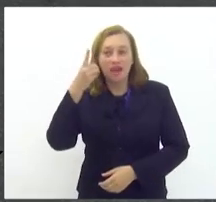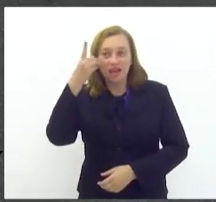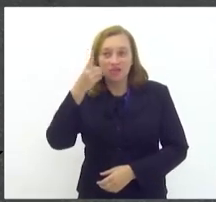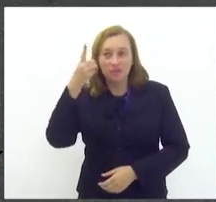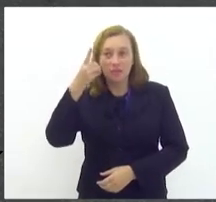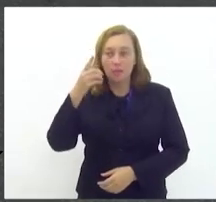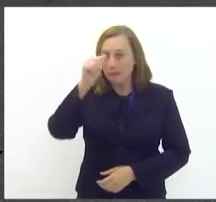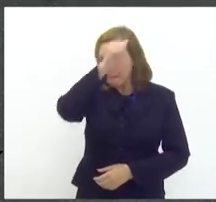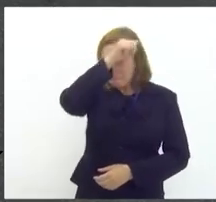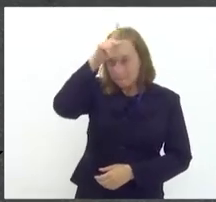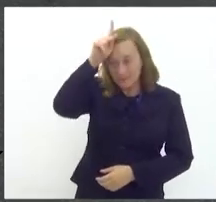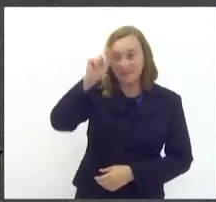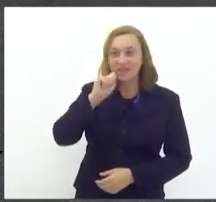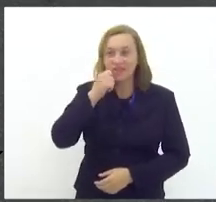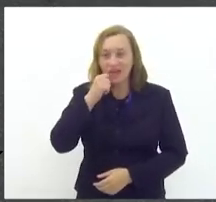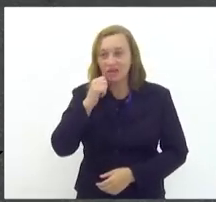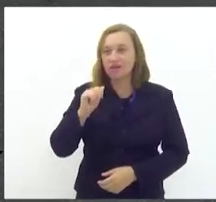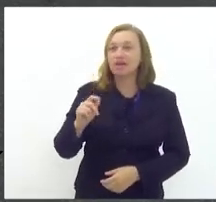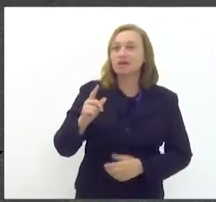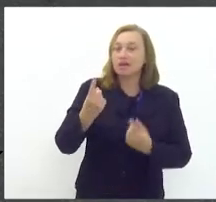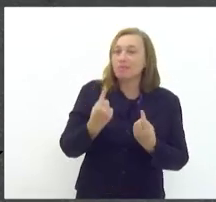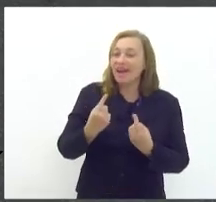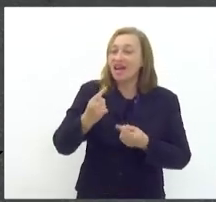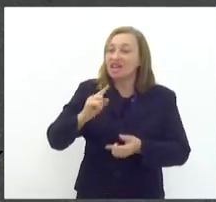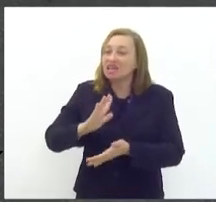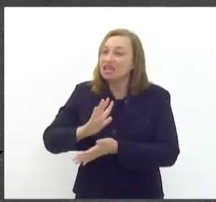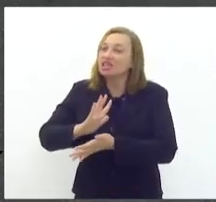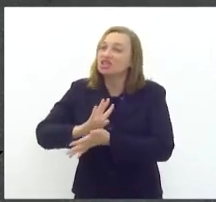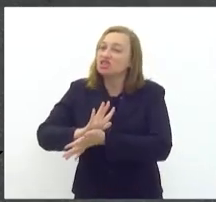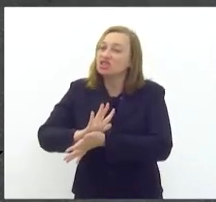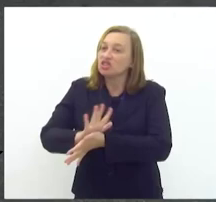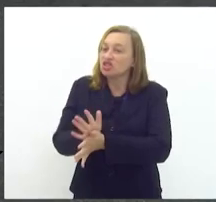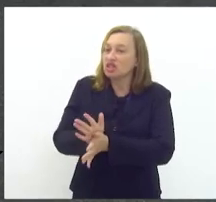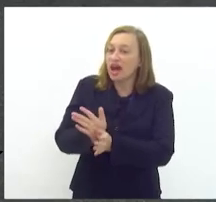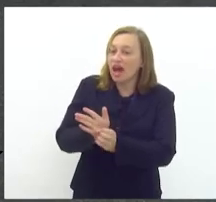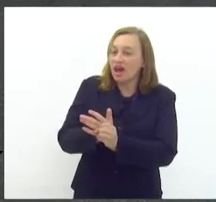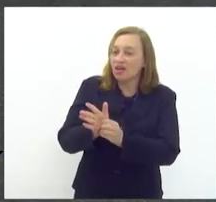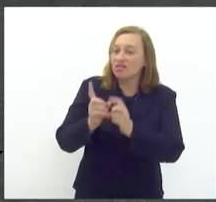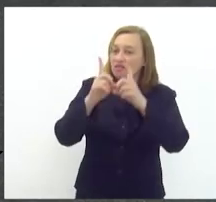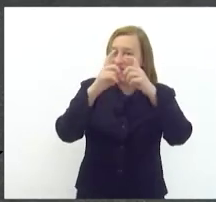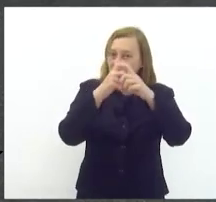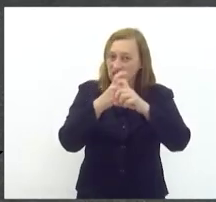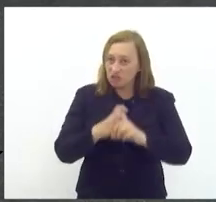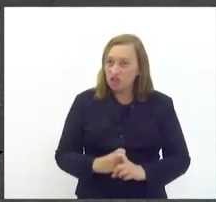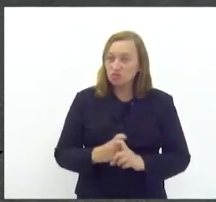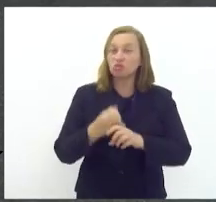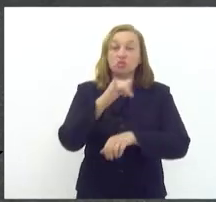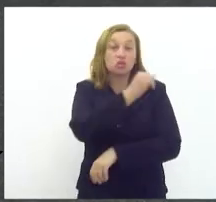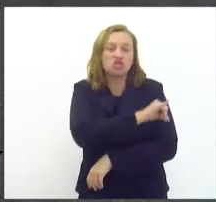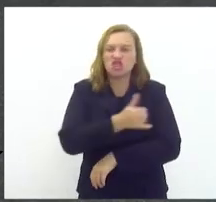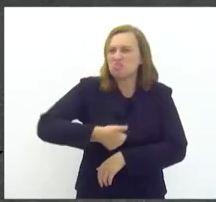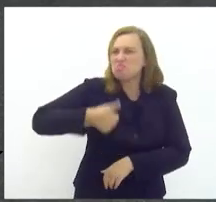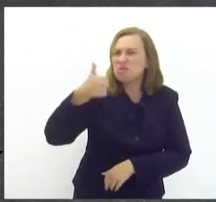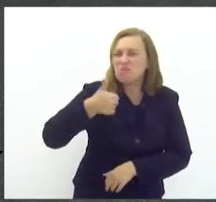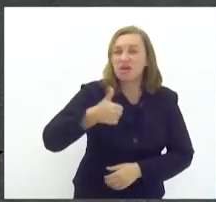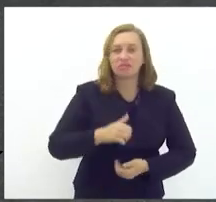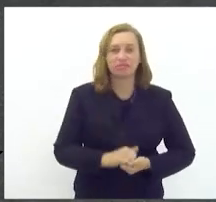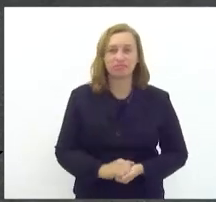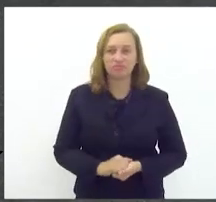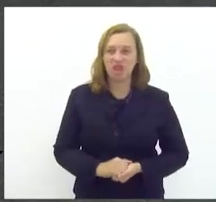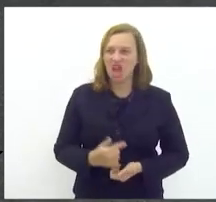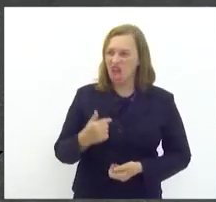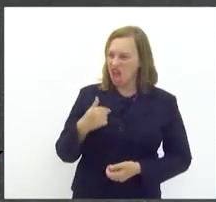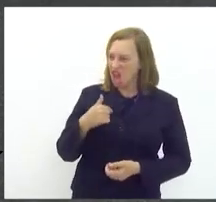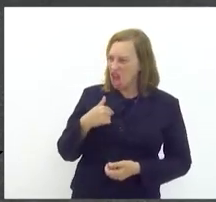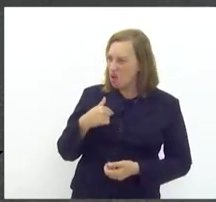foi aliado do presidente Lula para derrotar o fascismo no Brasil e no estado do Rio de Janeiro primeira coisa eu